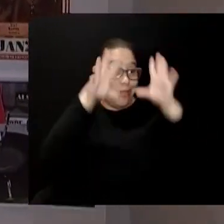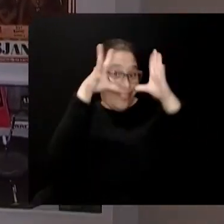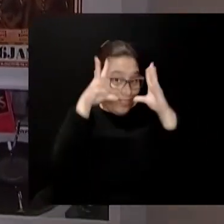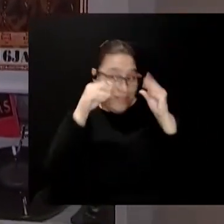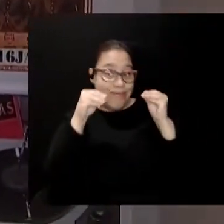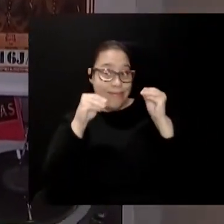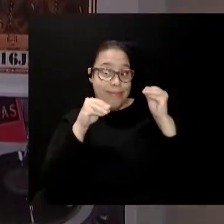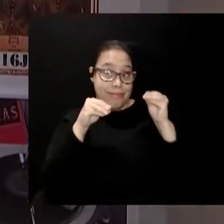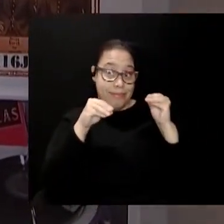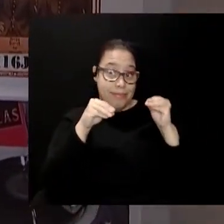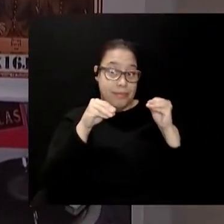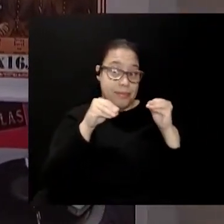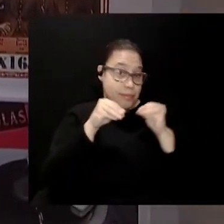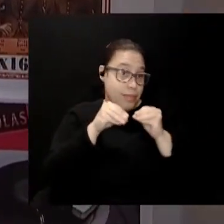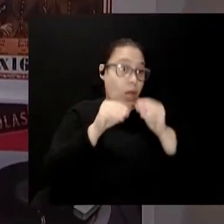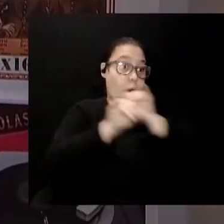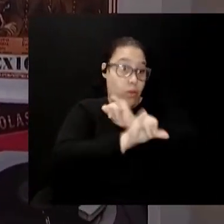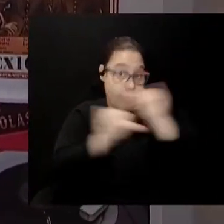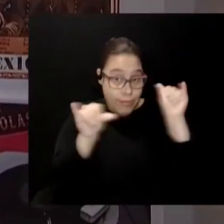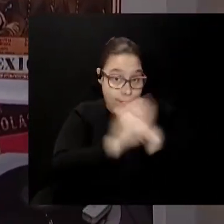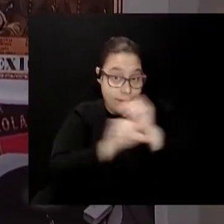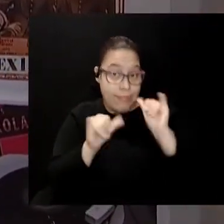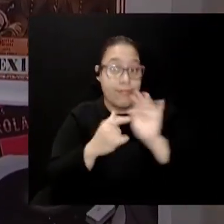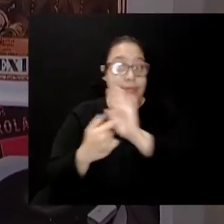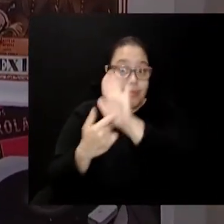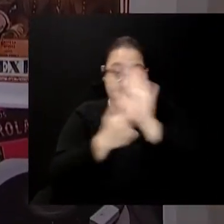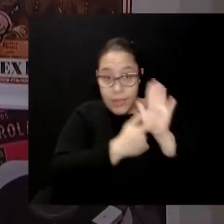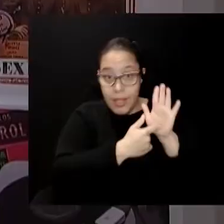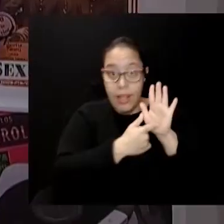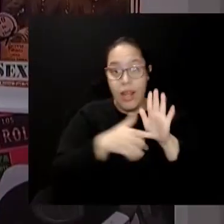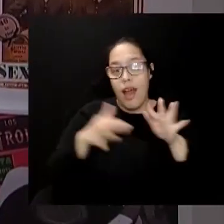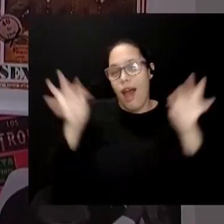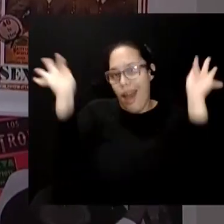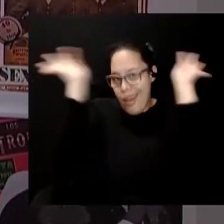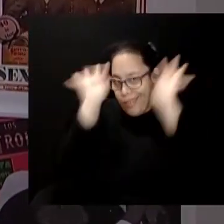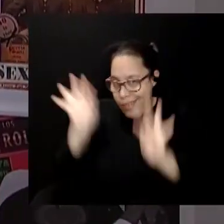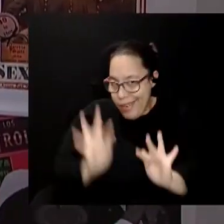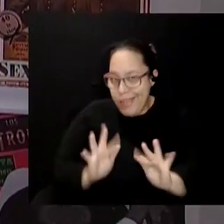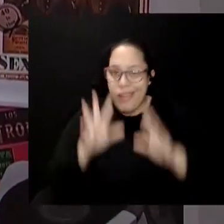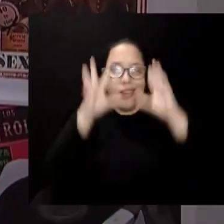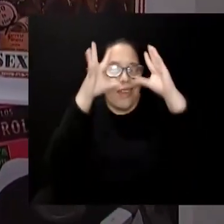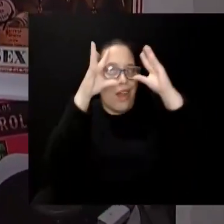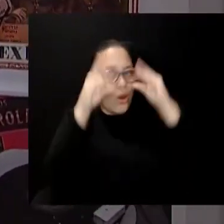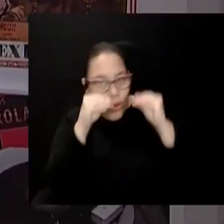acontece, a felicidade, né, da noite